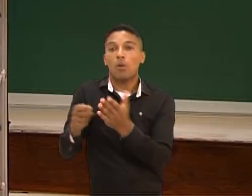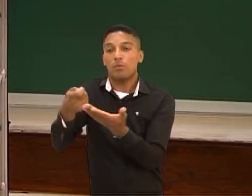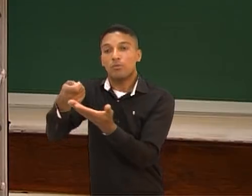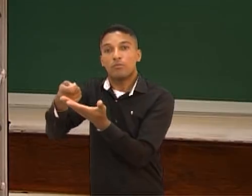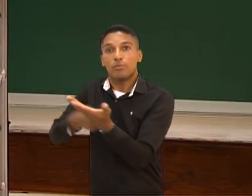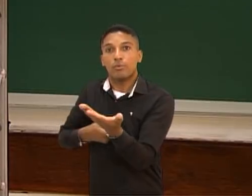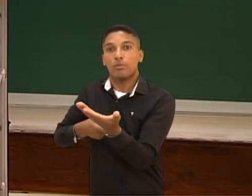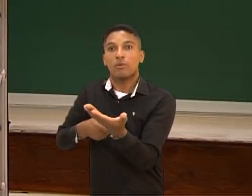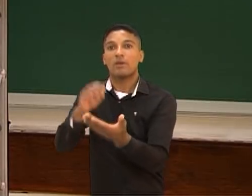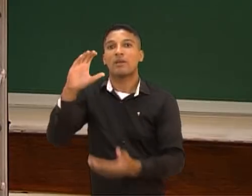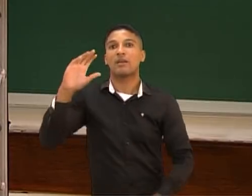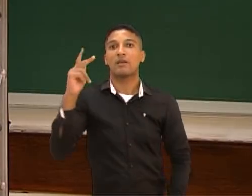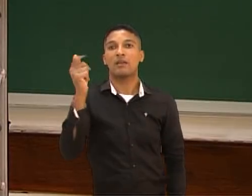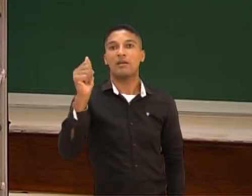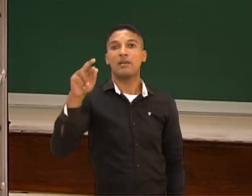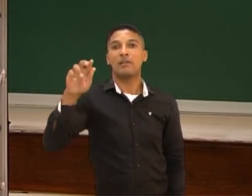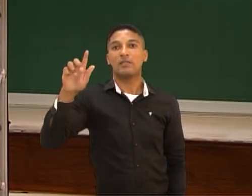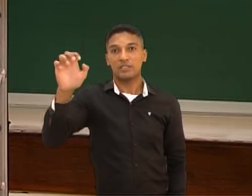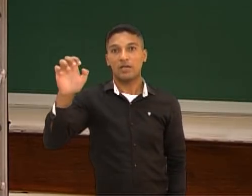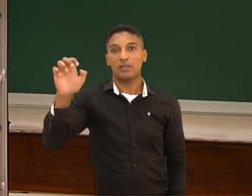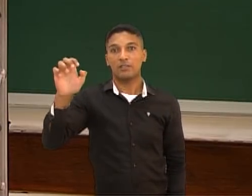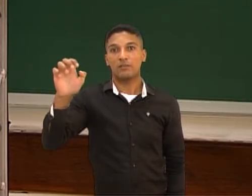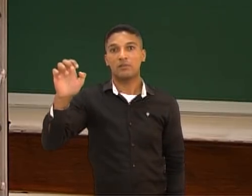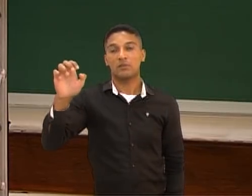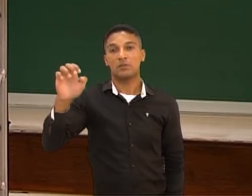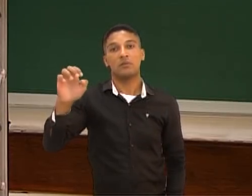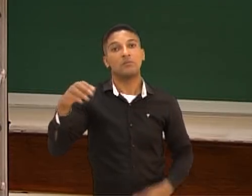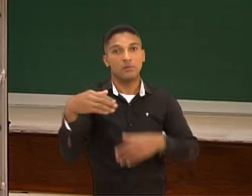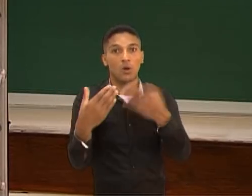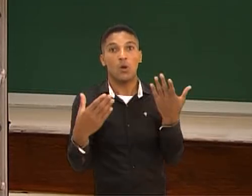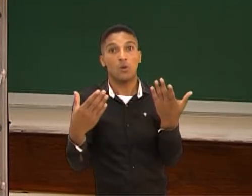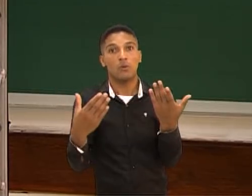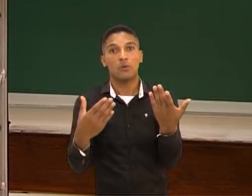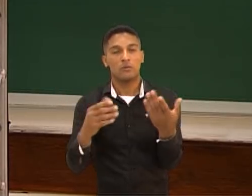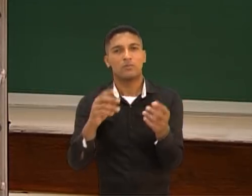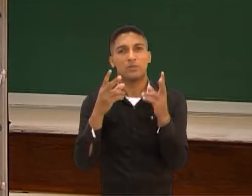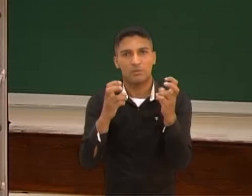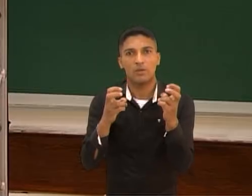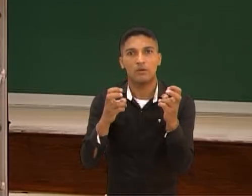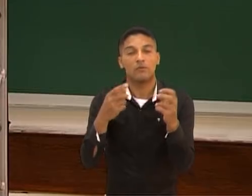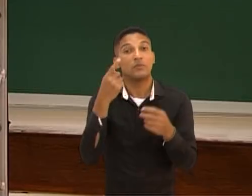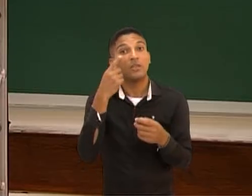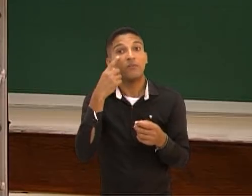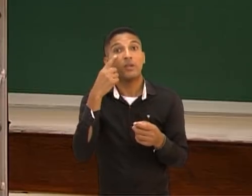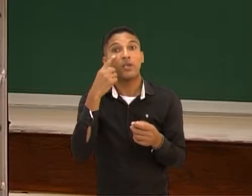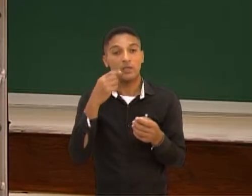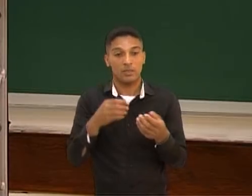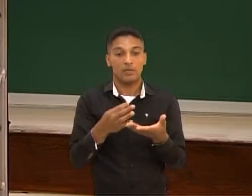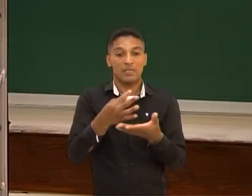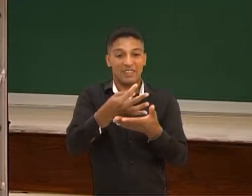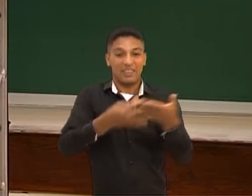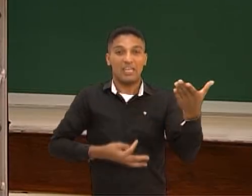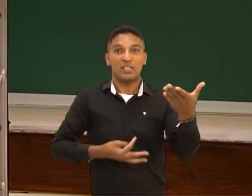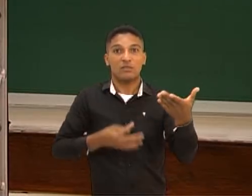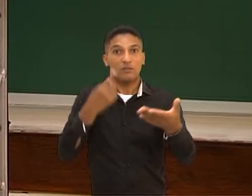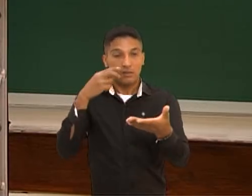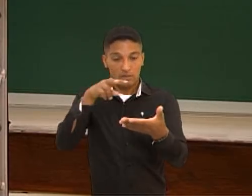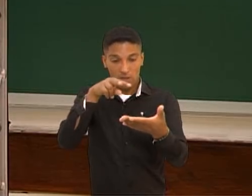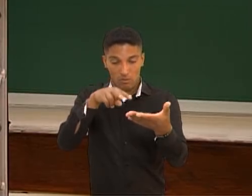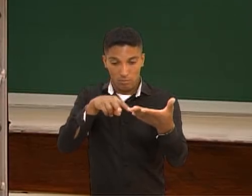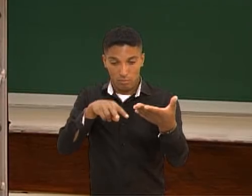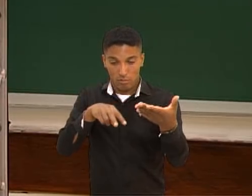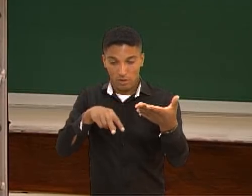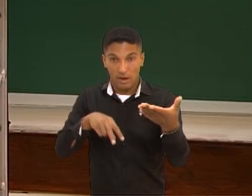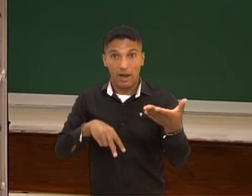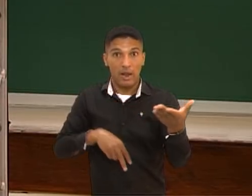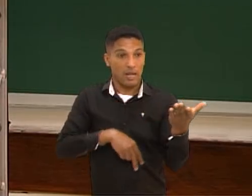é predominantemente deste gênero, é porque a gente analisou a totalidade do discurso no texto e a gente faz essa